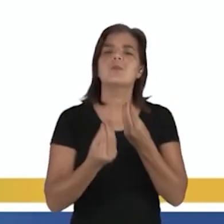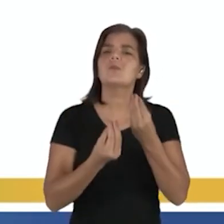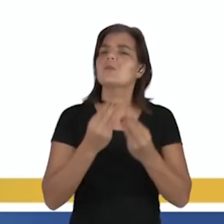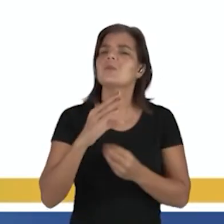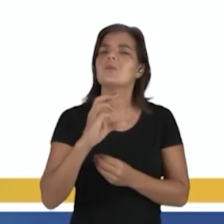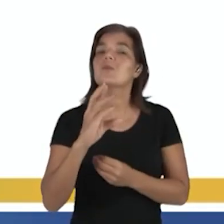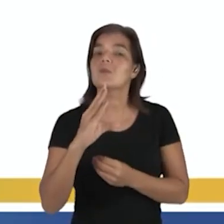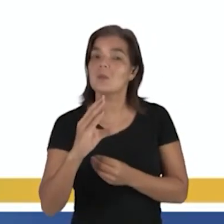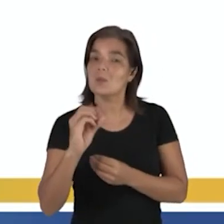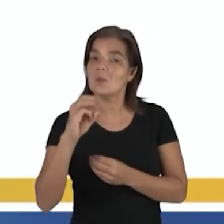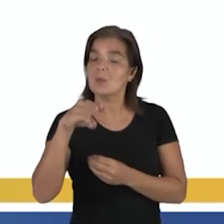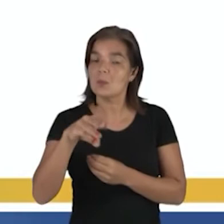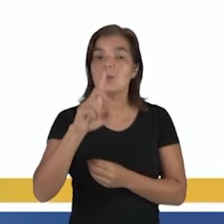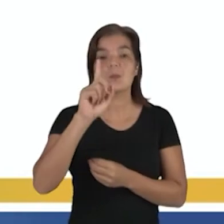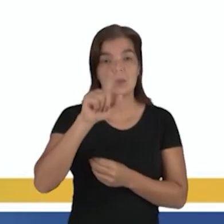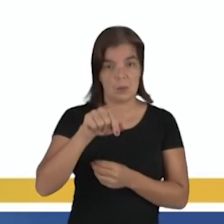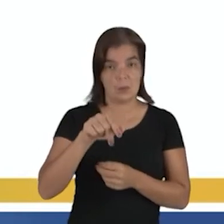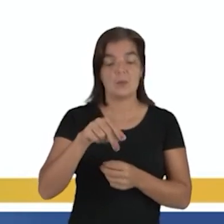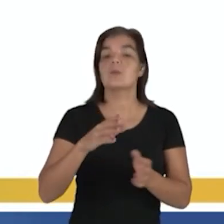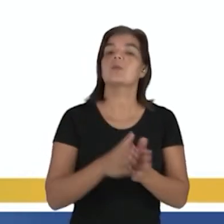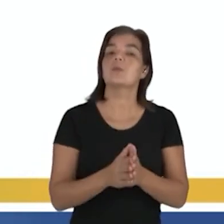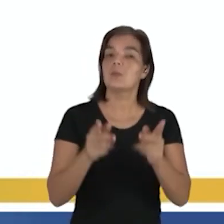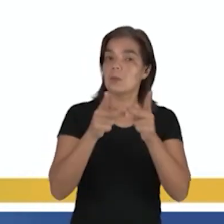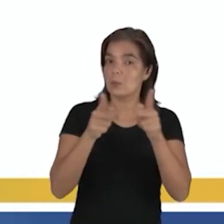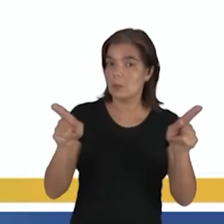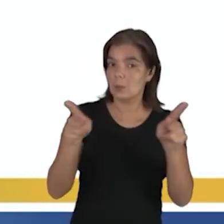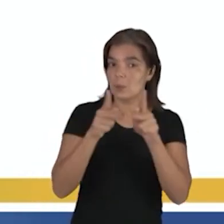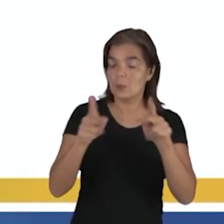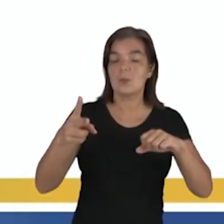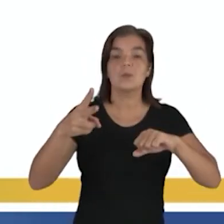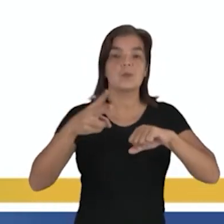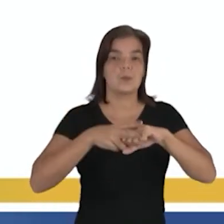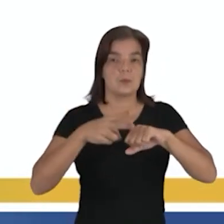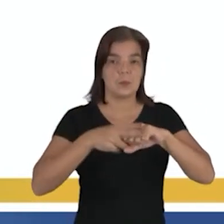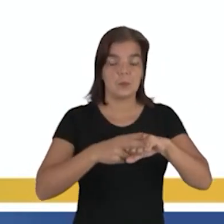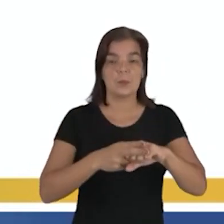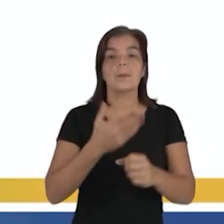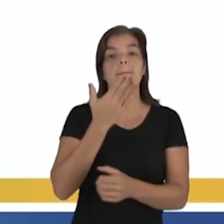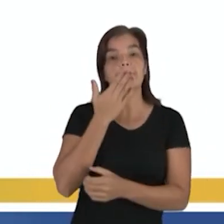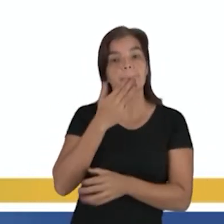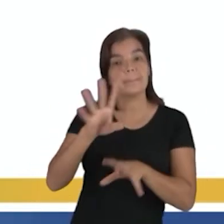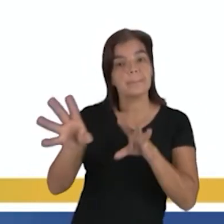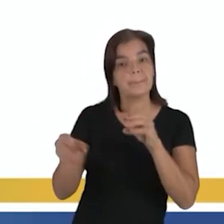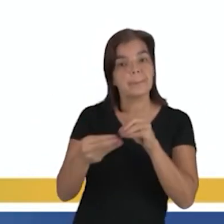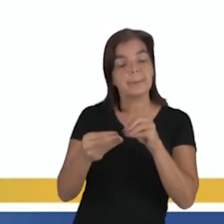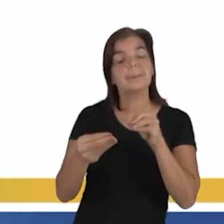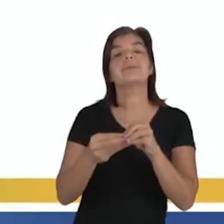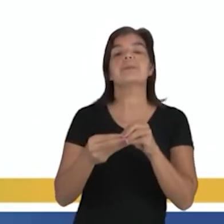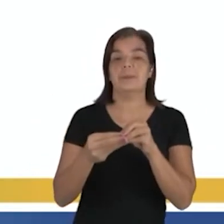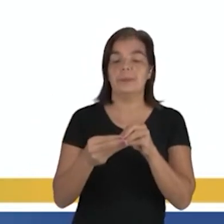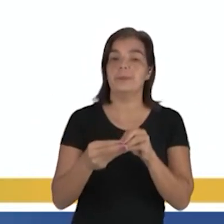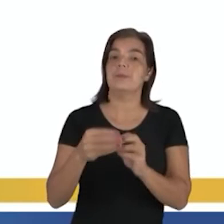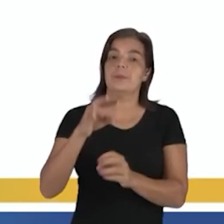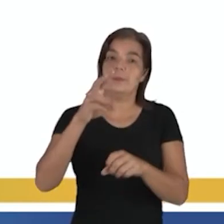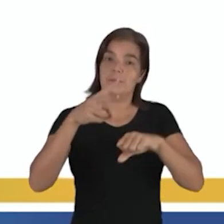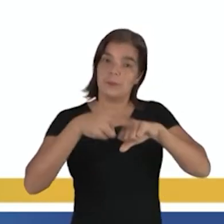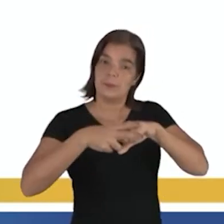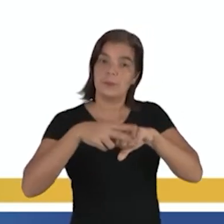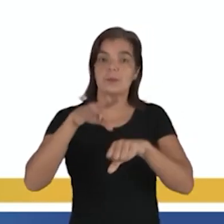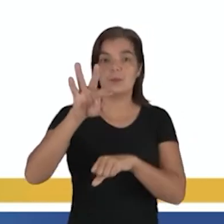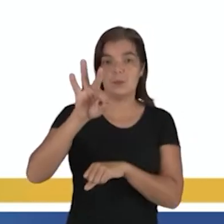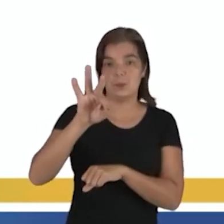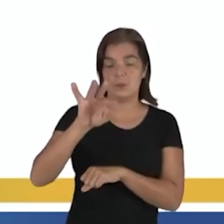Esse com é uma preposição. Então, quando o verbo pede preposição, ele é um verbo